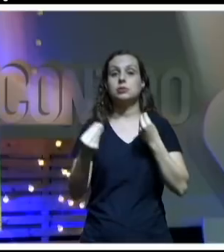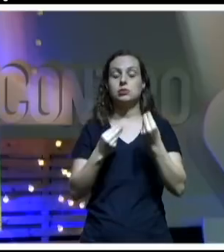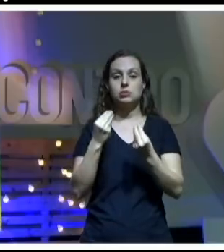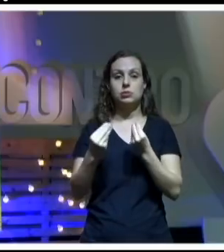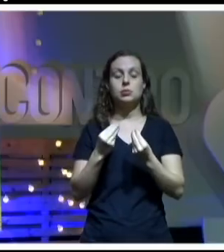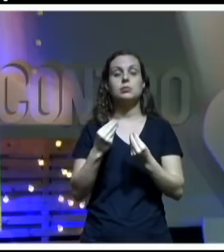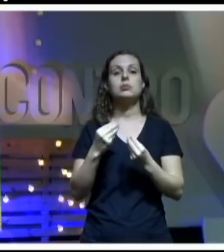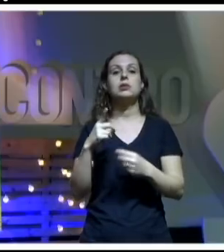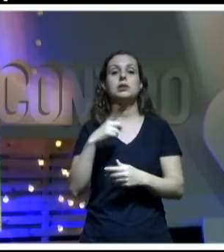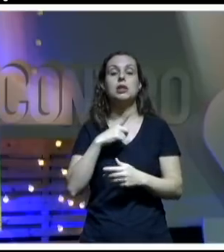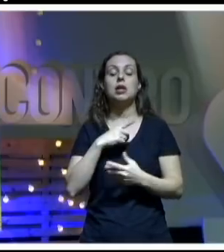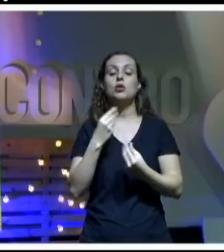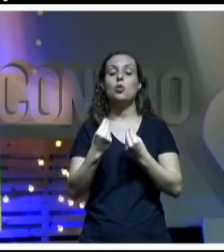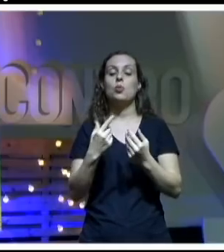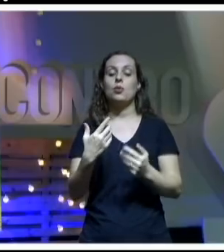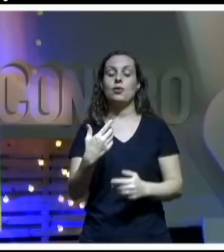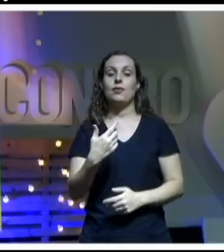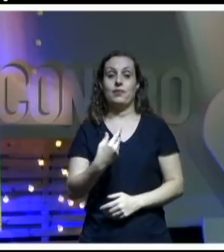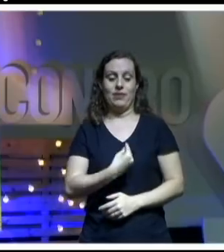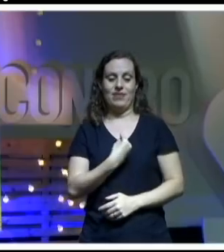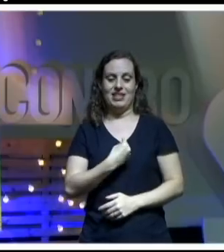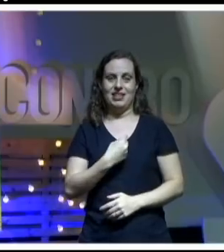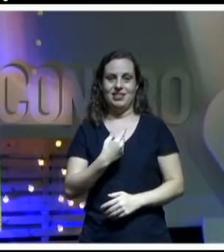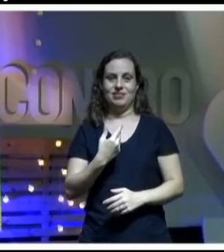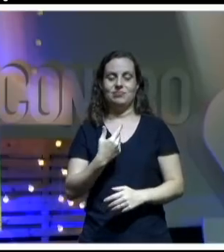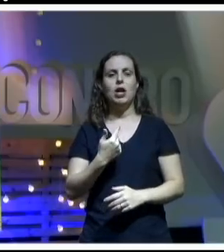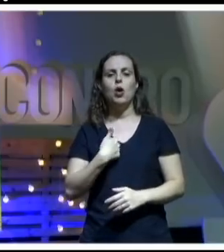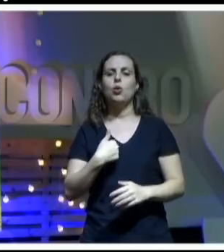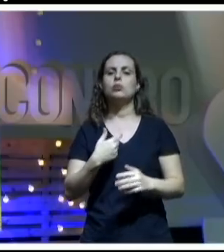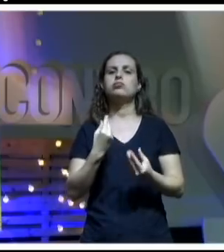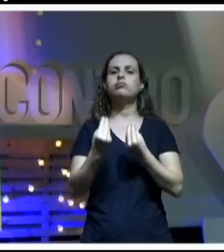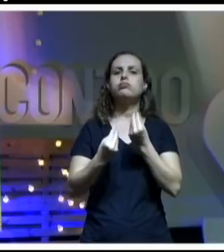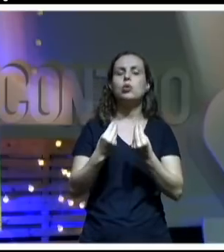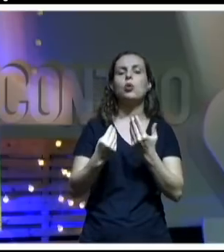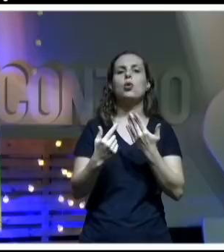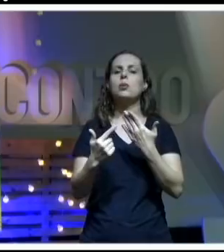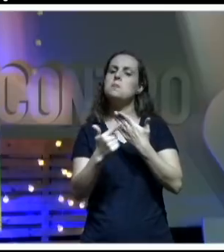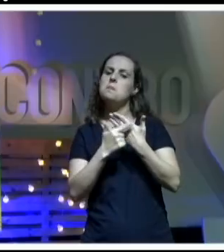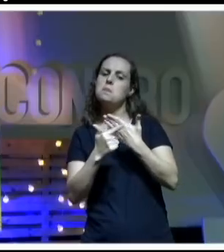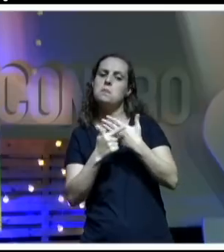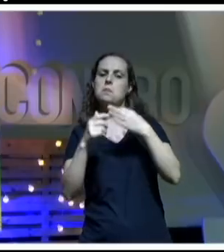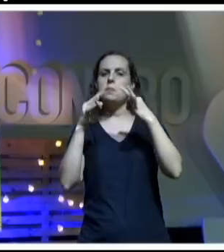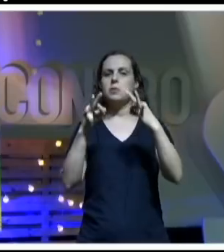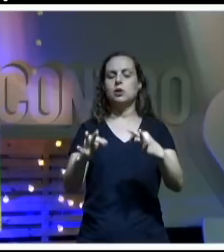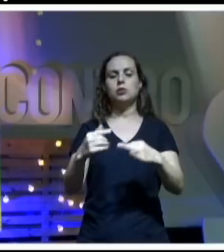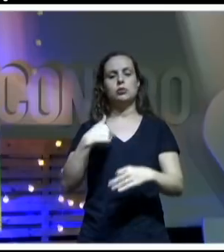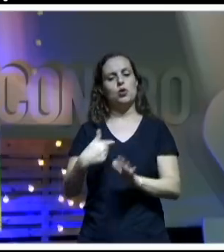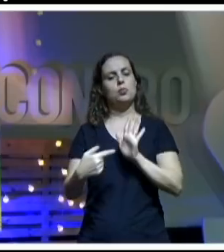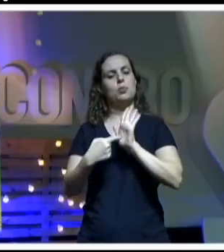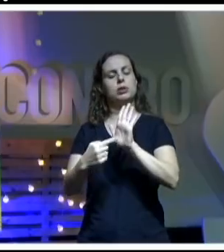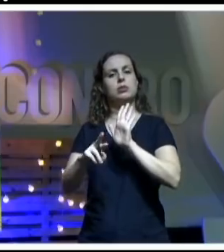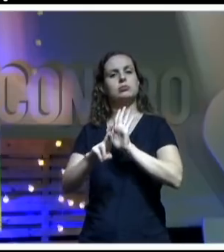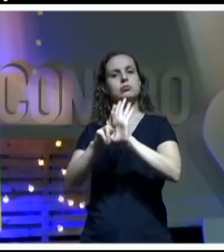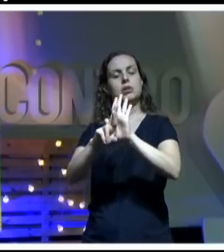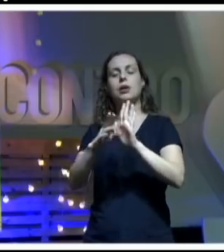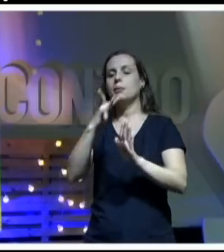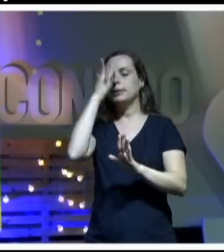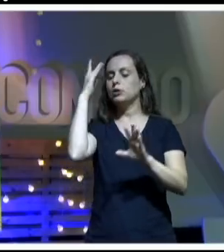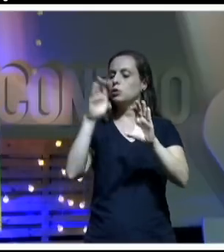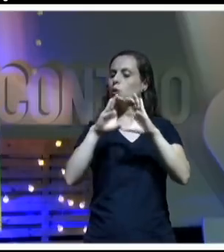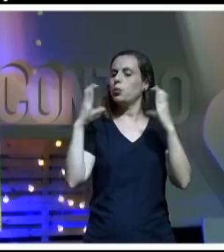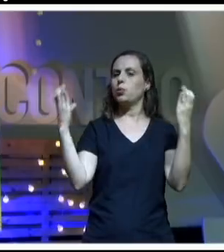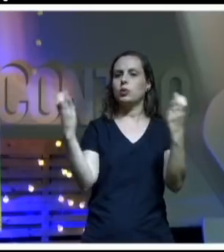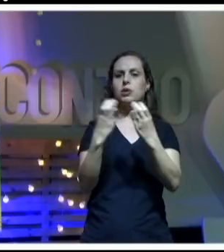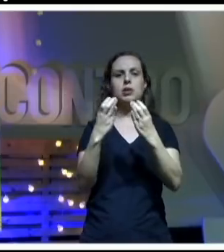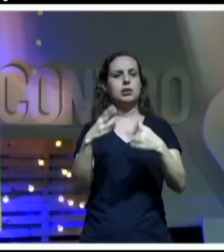primariamente passiva em relação à liderança tecnológica da igreja não tecnologia para quem escreve livro é pra quem fala na cepal é pra quem